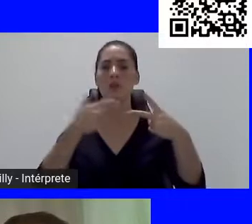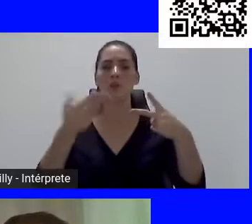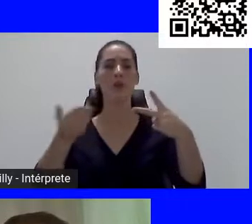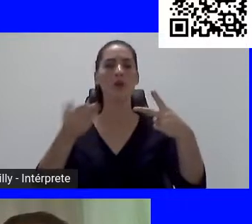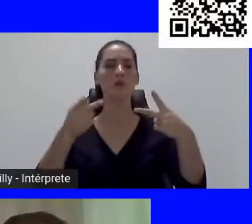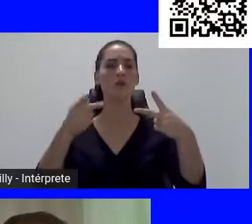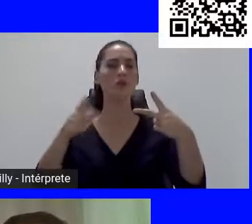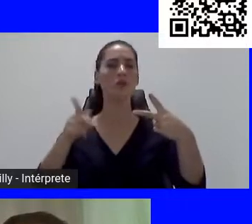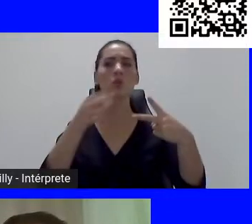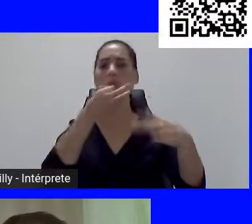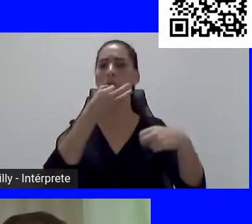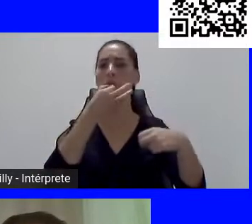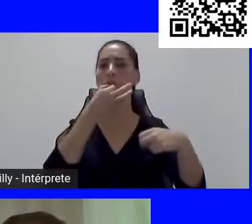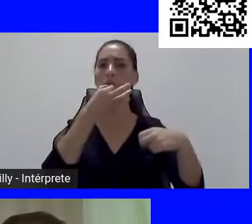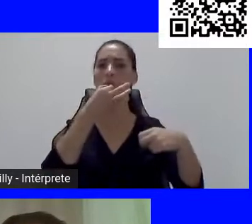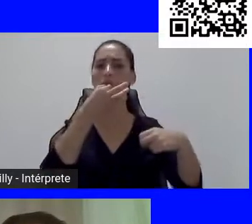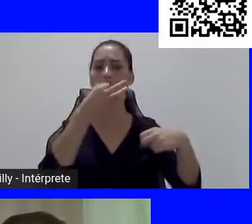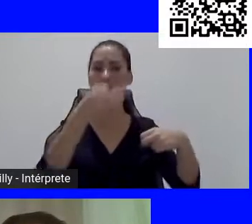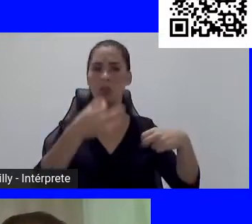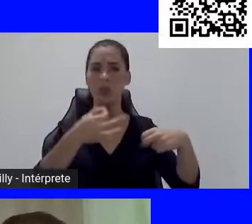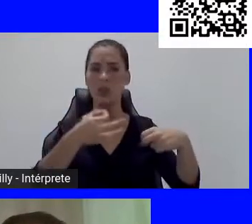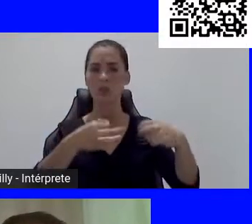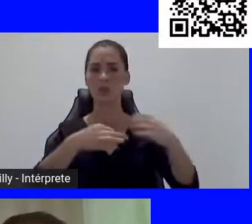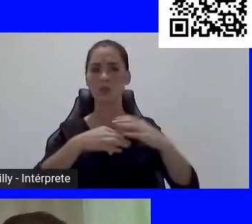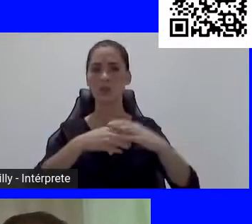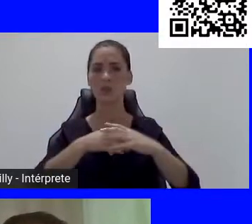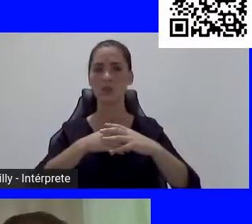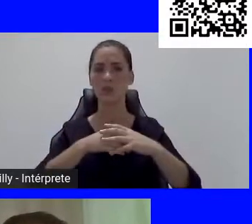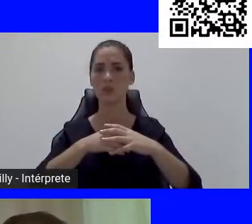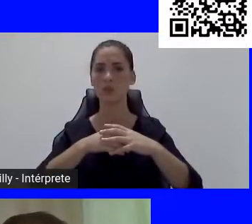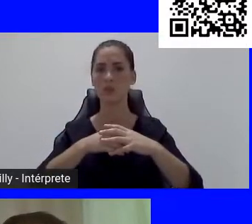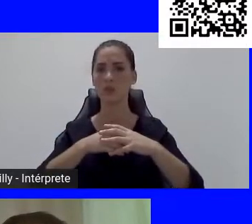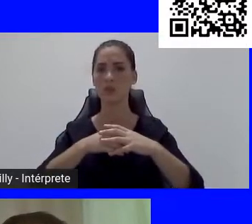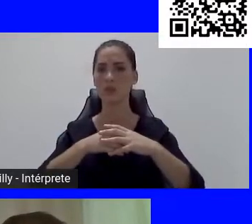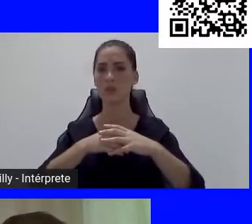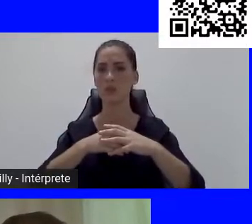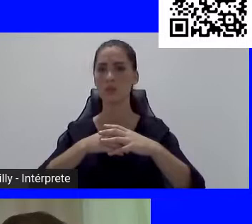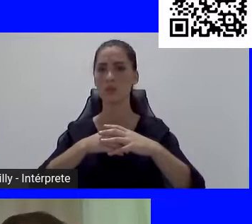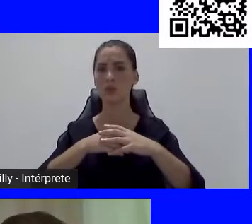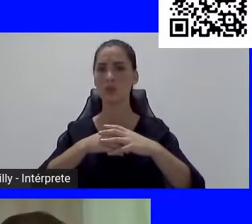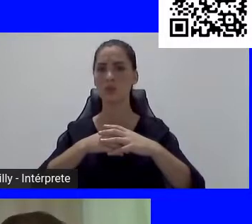ao aborto? Bom, de trás para frente,